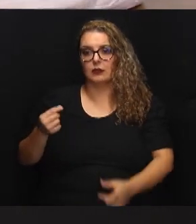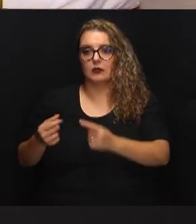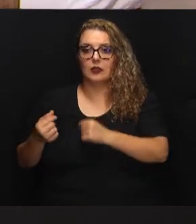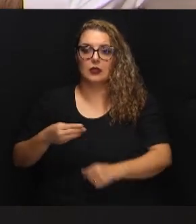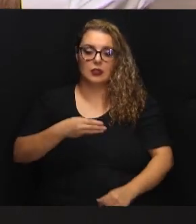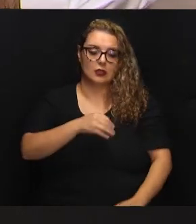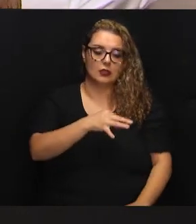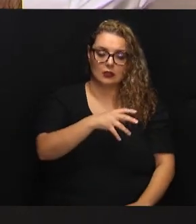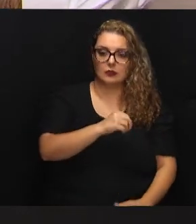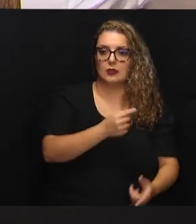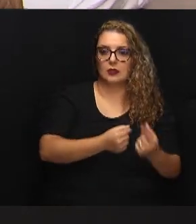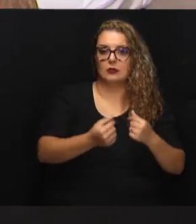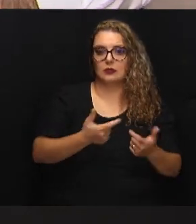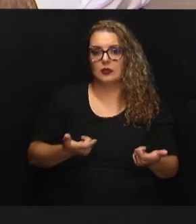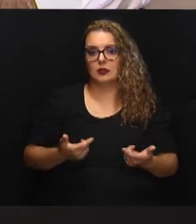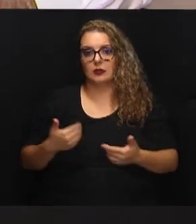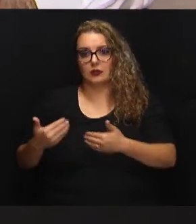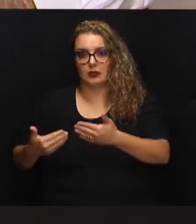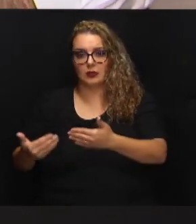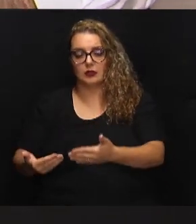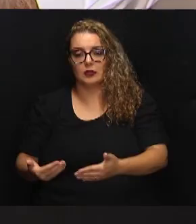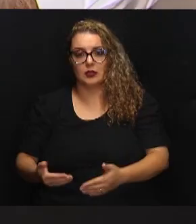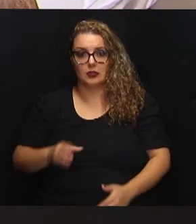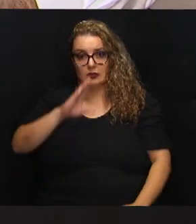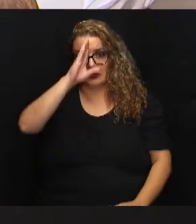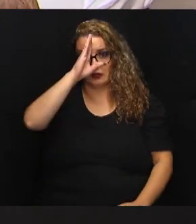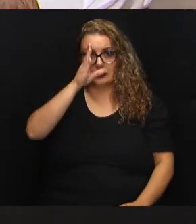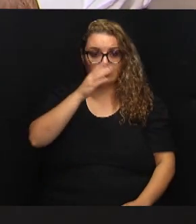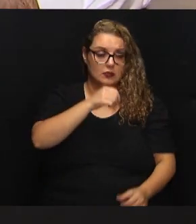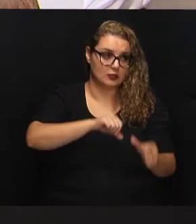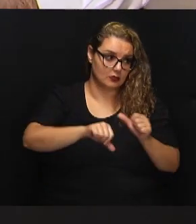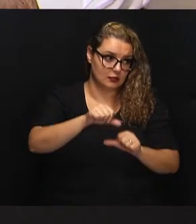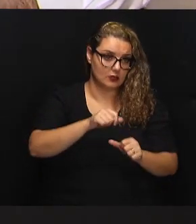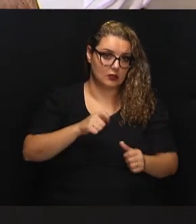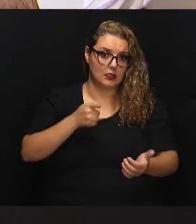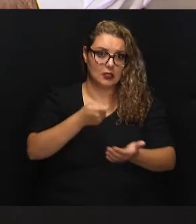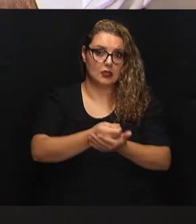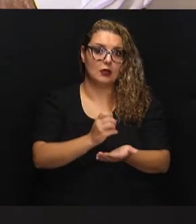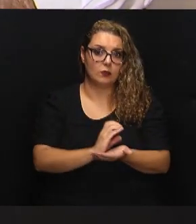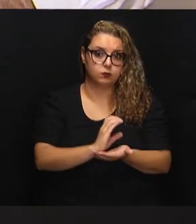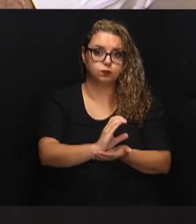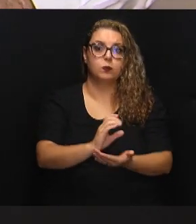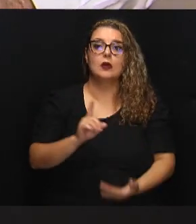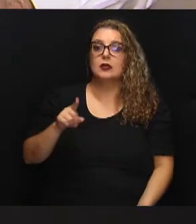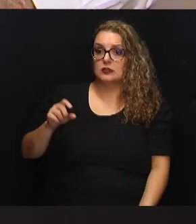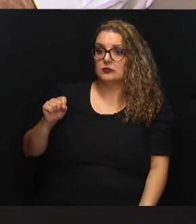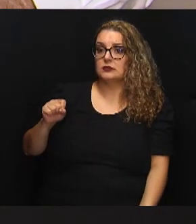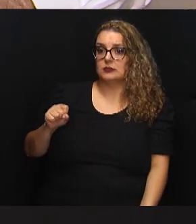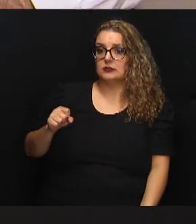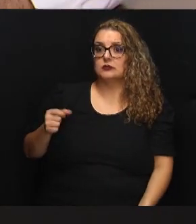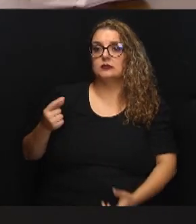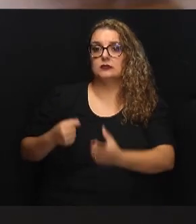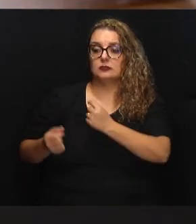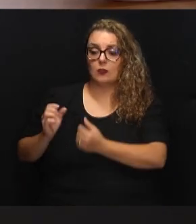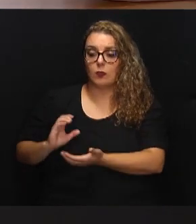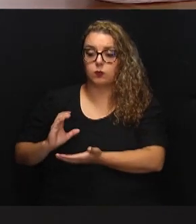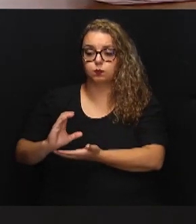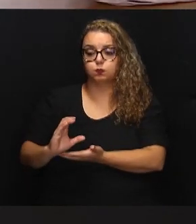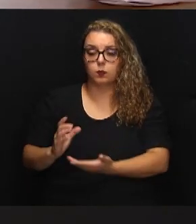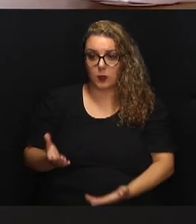de acordo com o tempo. Então, uma das principais mudanças é essa entrada maior. Entrada maior, exatamente, uma entrada maior.